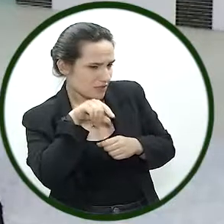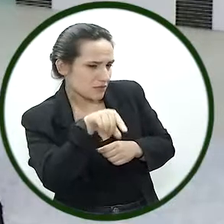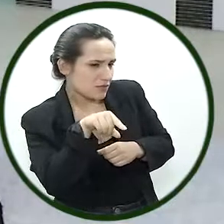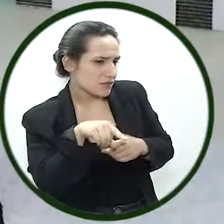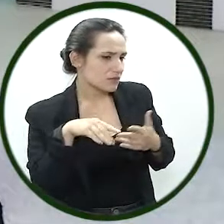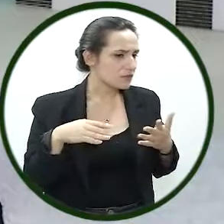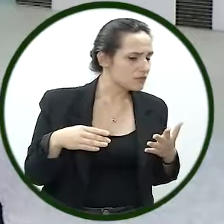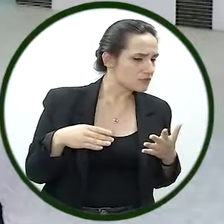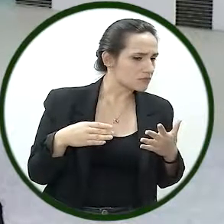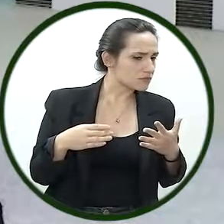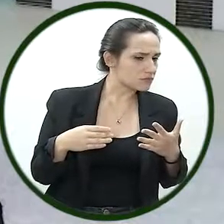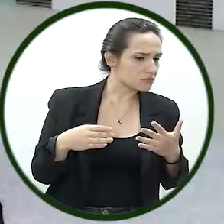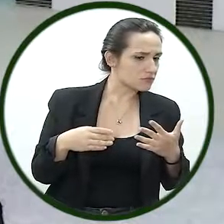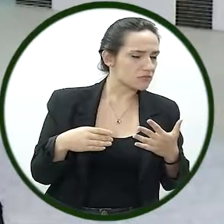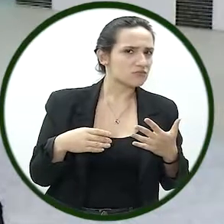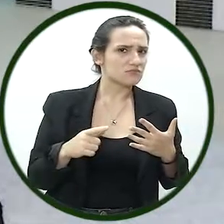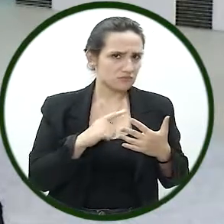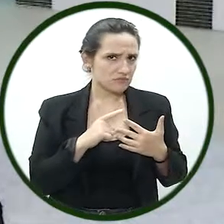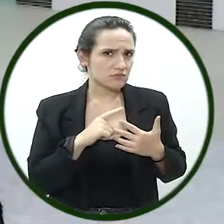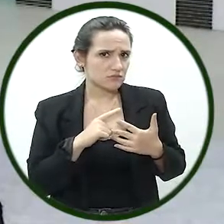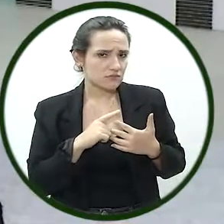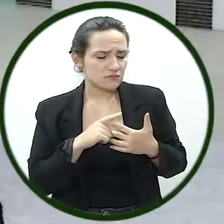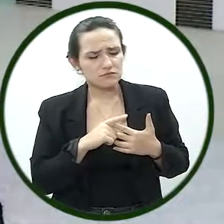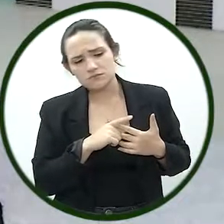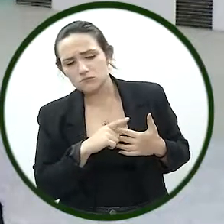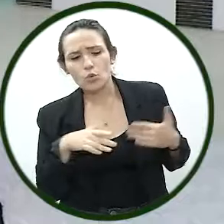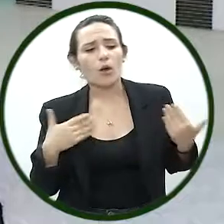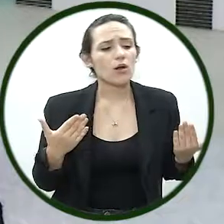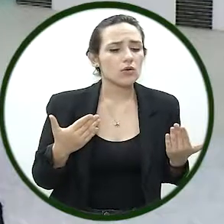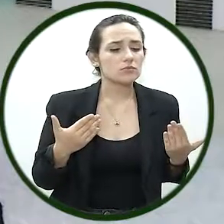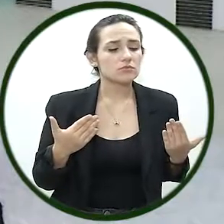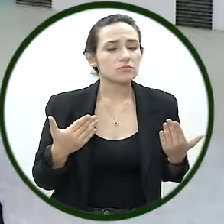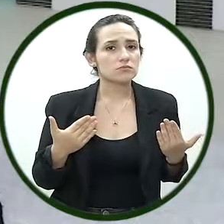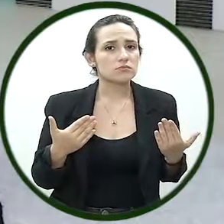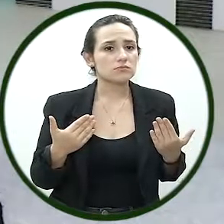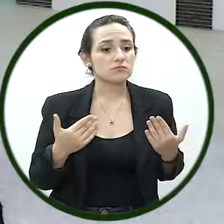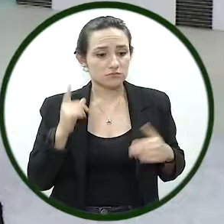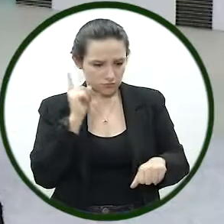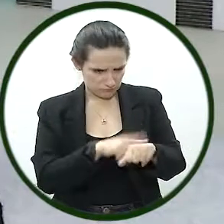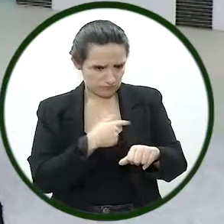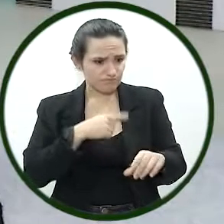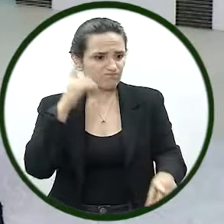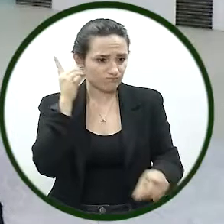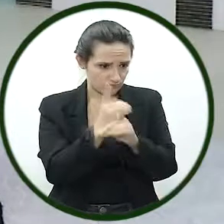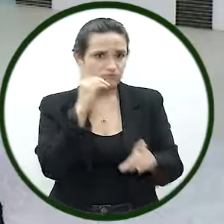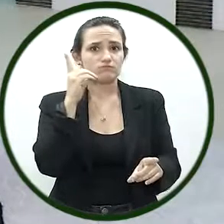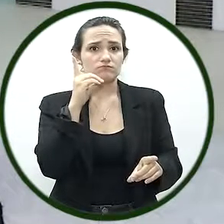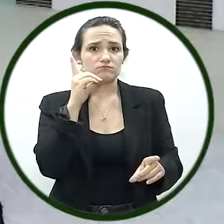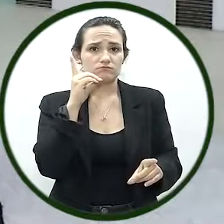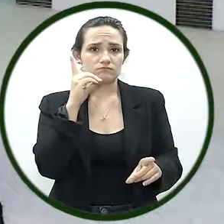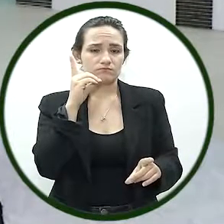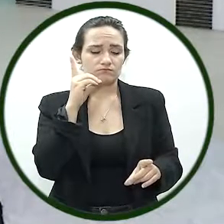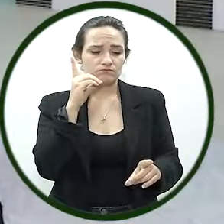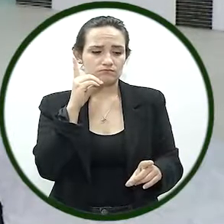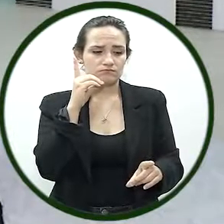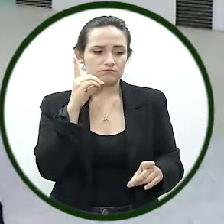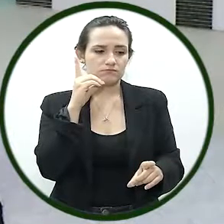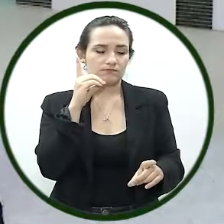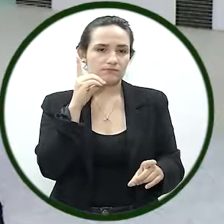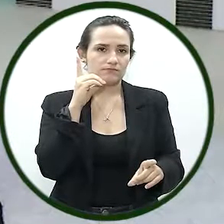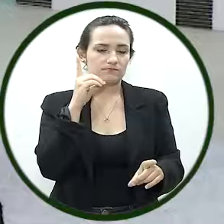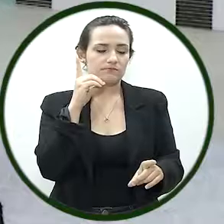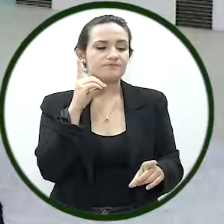tenho mediadores psicossociais ali, né, que estão em atuação constituindo a consciência daquele